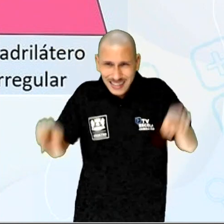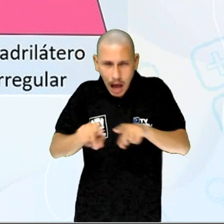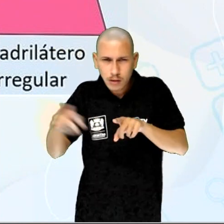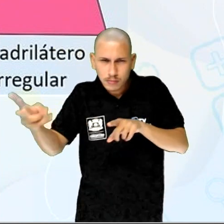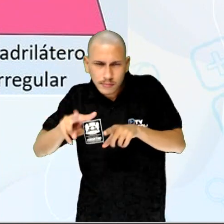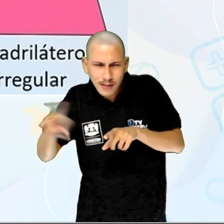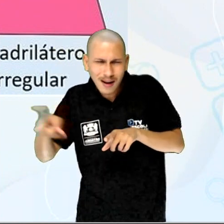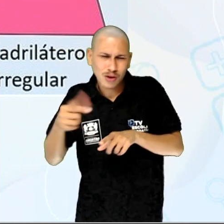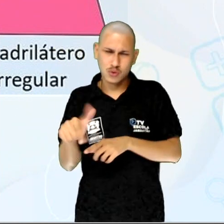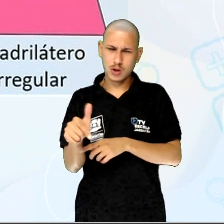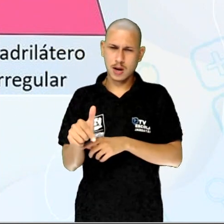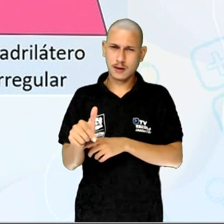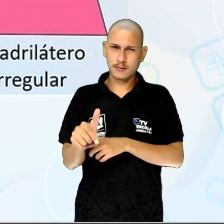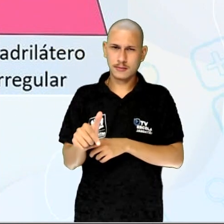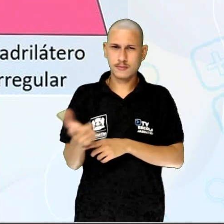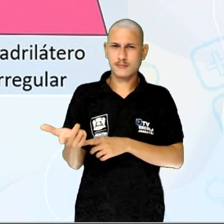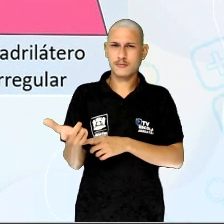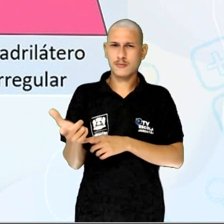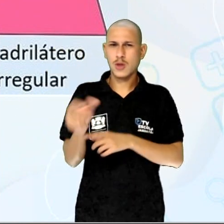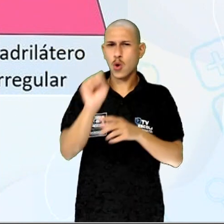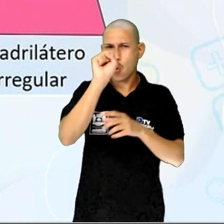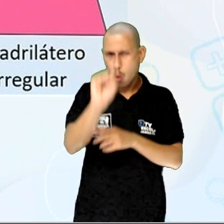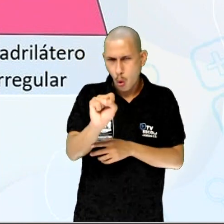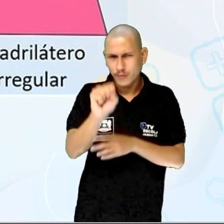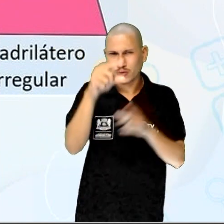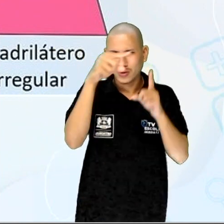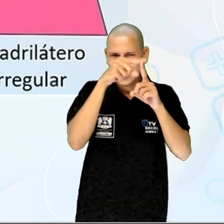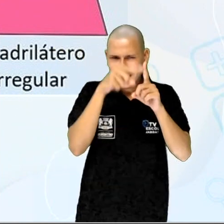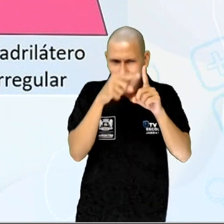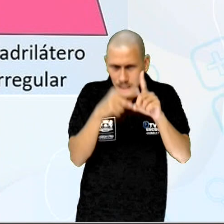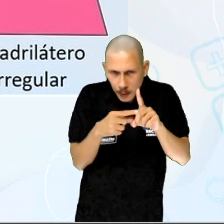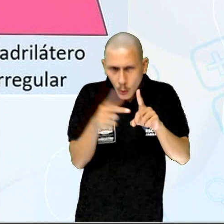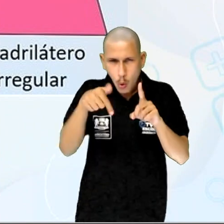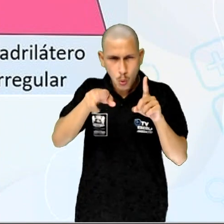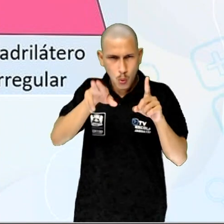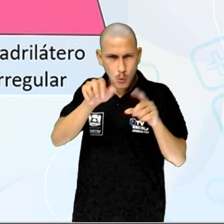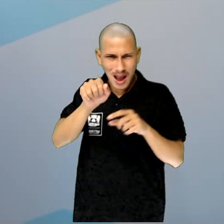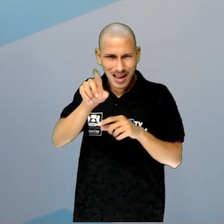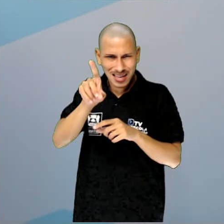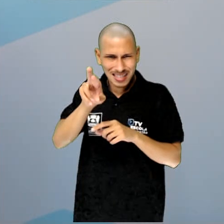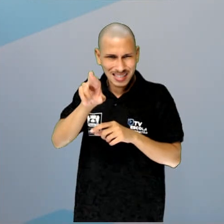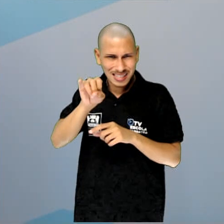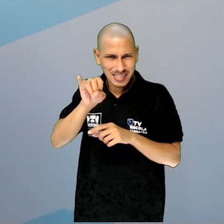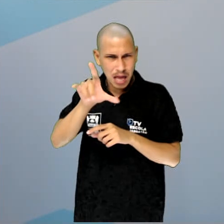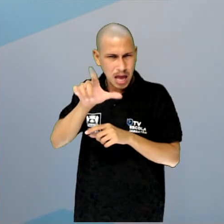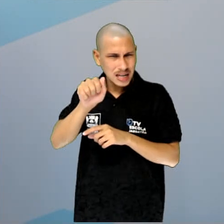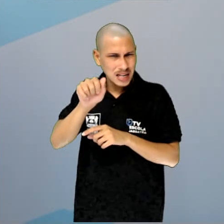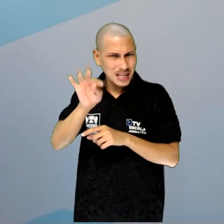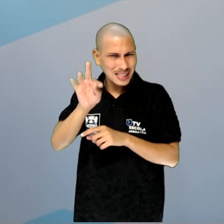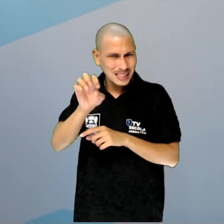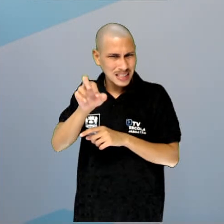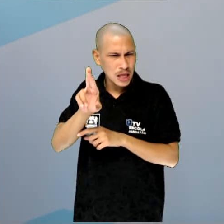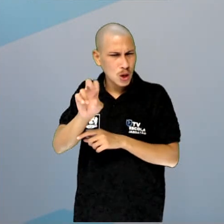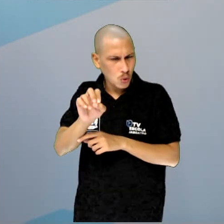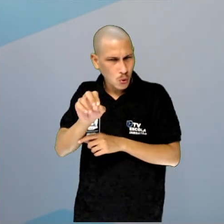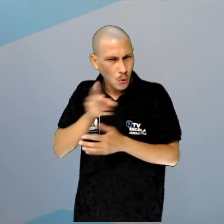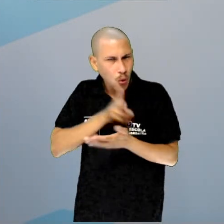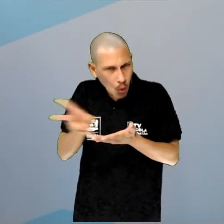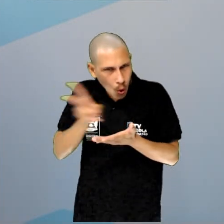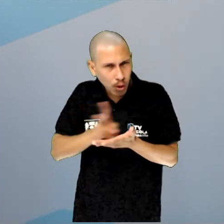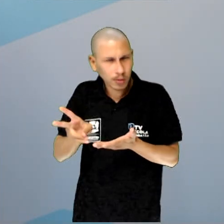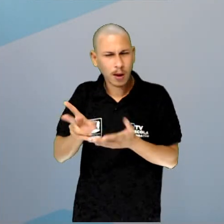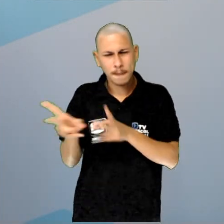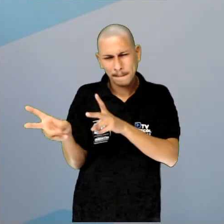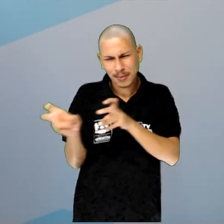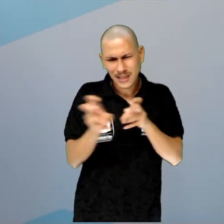a gente pode dizer que tem esses 8 tipos de quadriláteros aí, tá? Vamos continuar, né? Agora a gente vai ver como